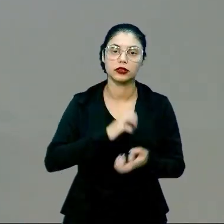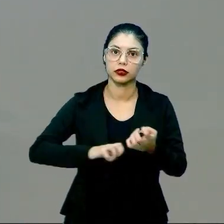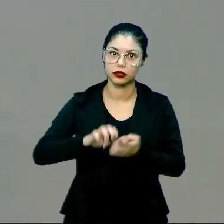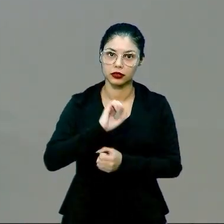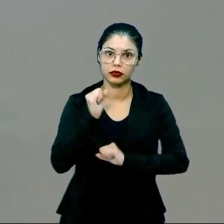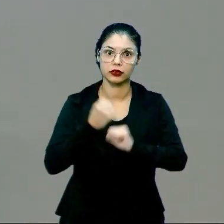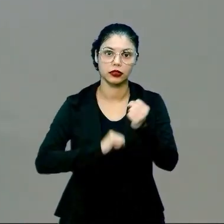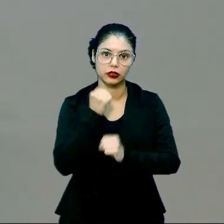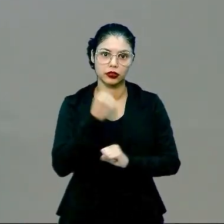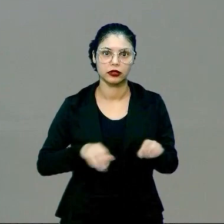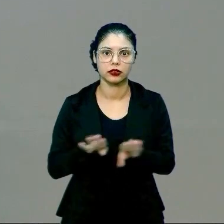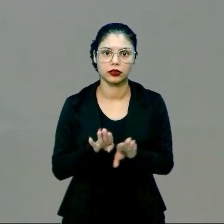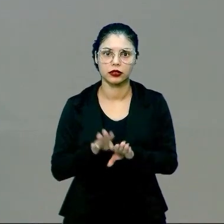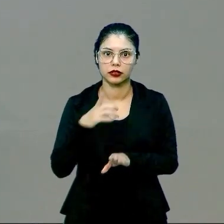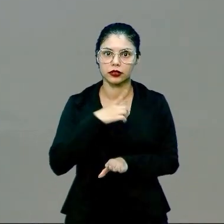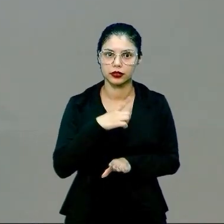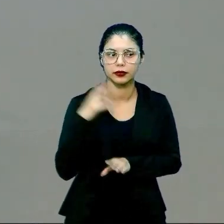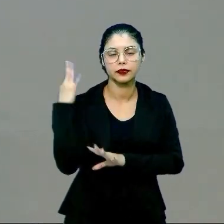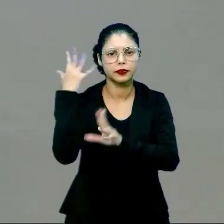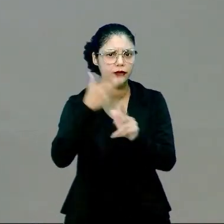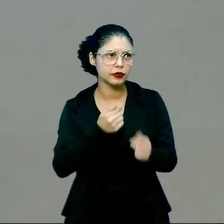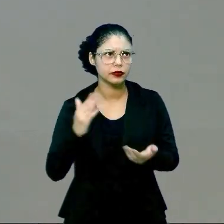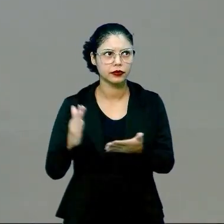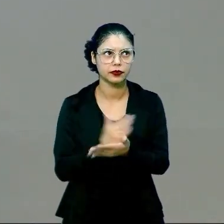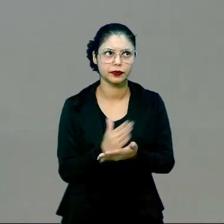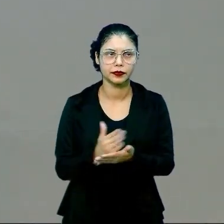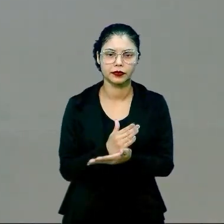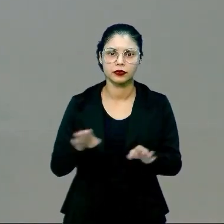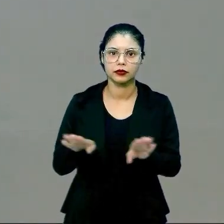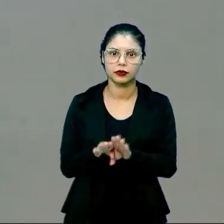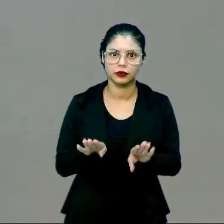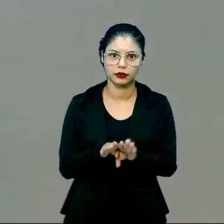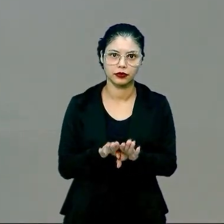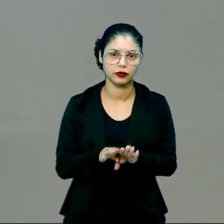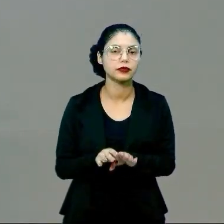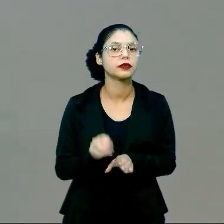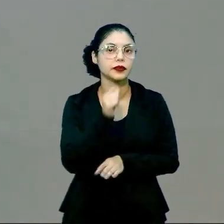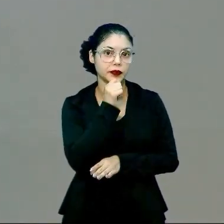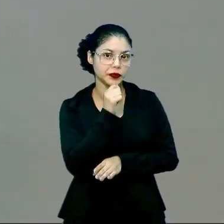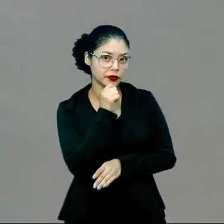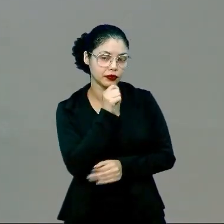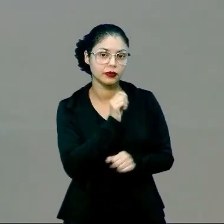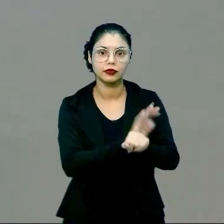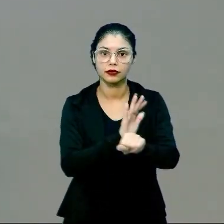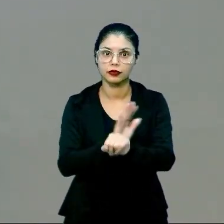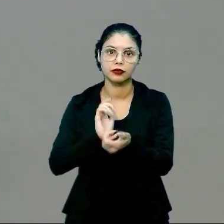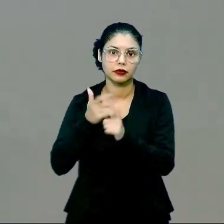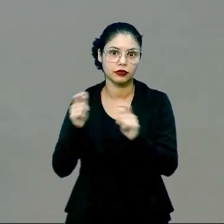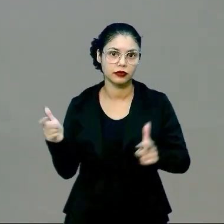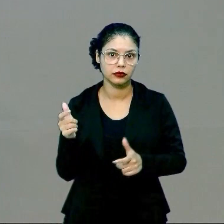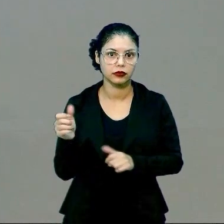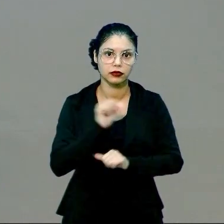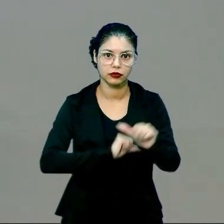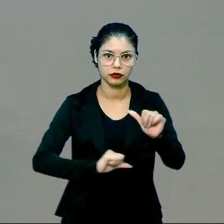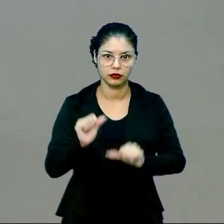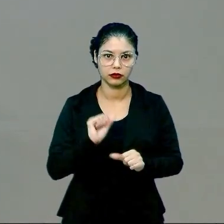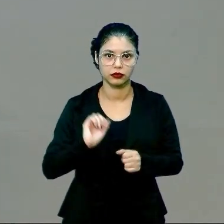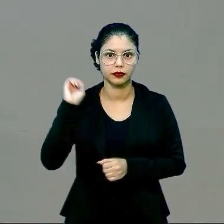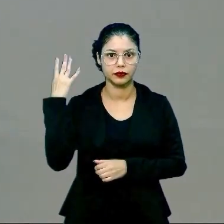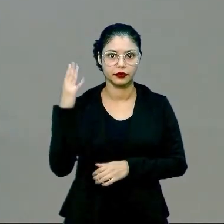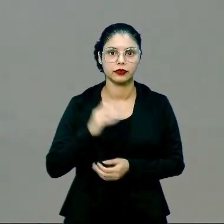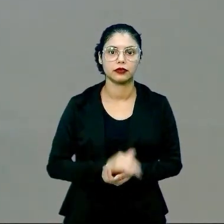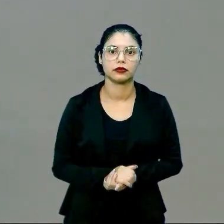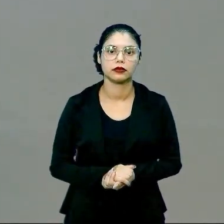Revolução Industrial, nós temos que relembrar alguns fatores que colaboraram para que essa grande transformação